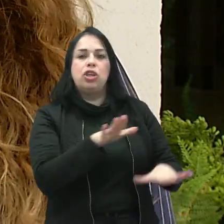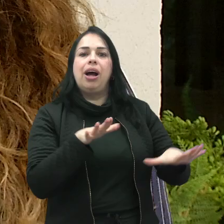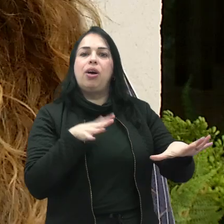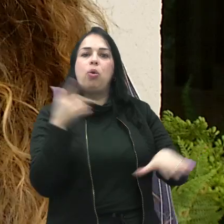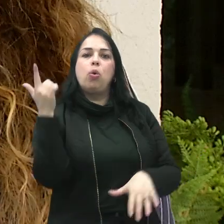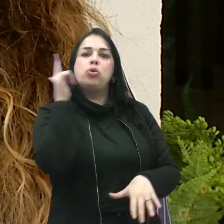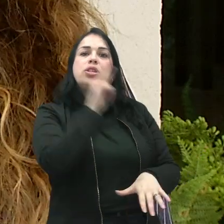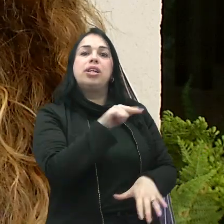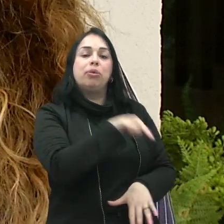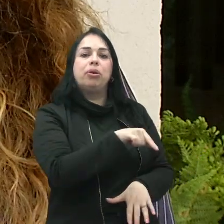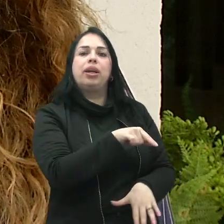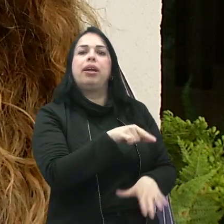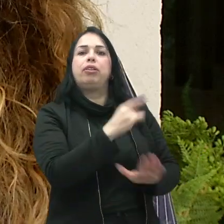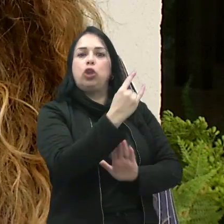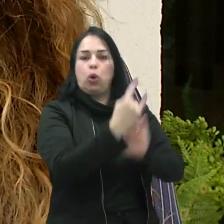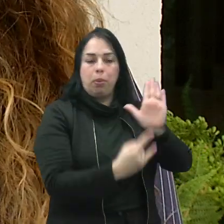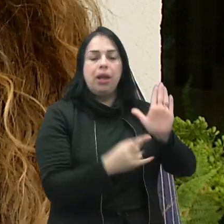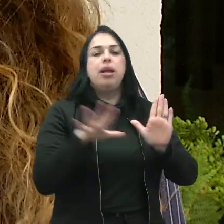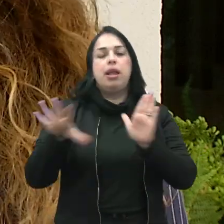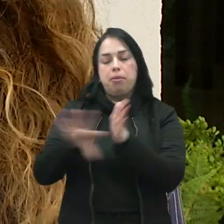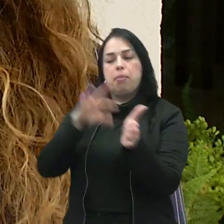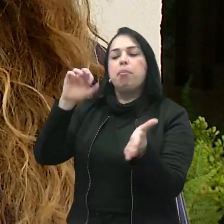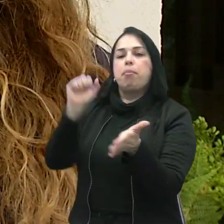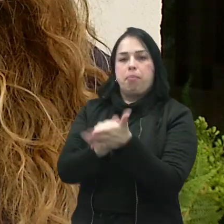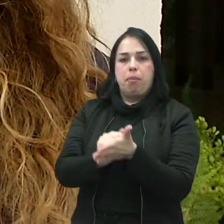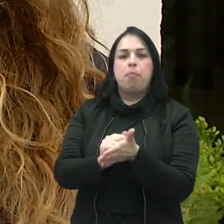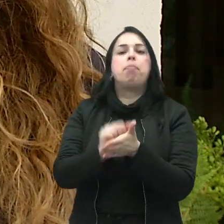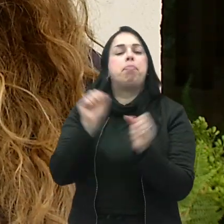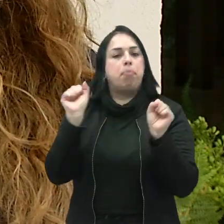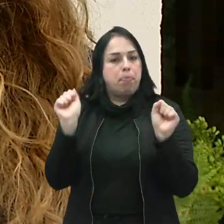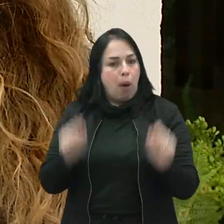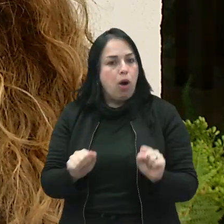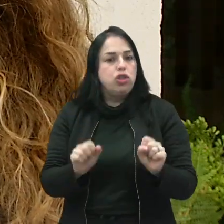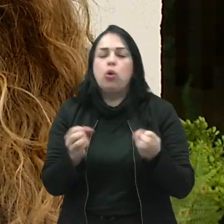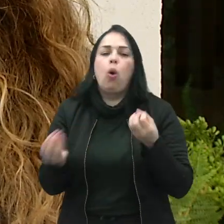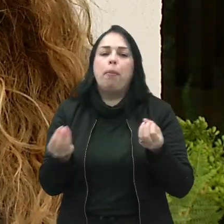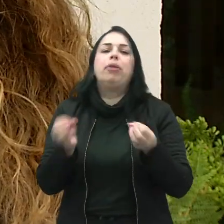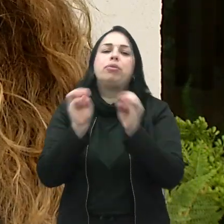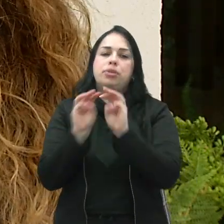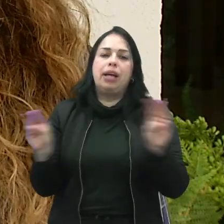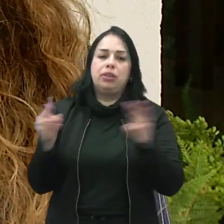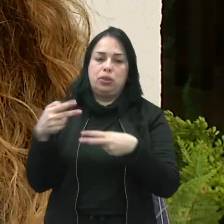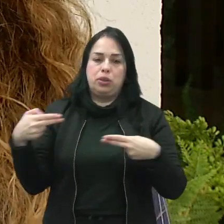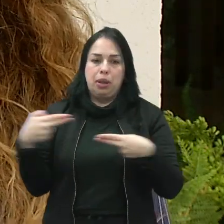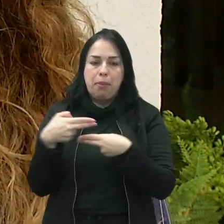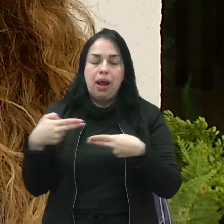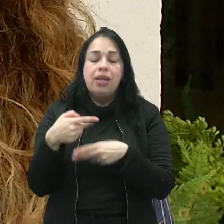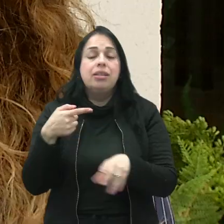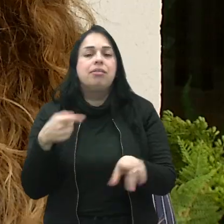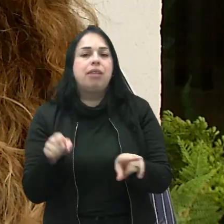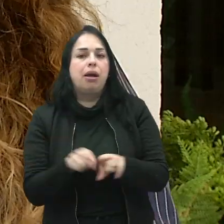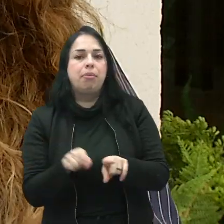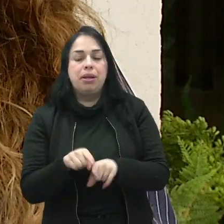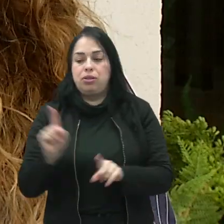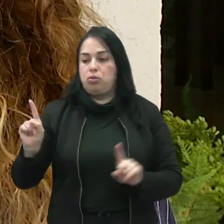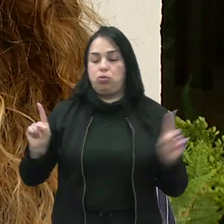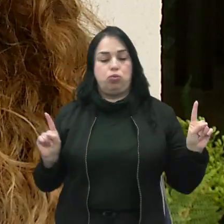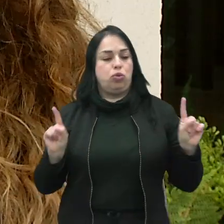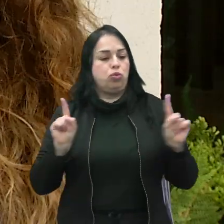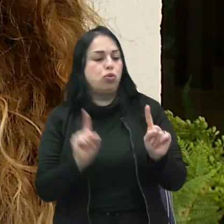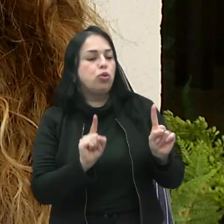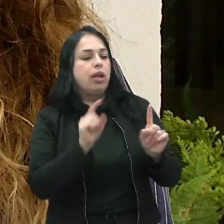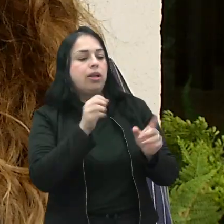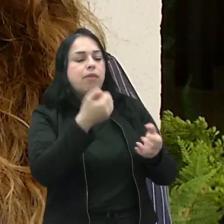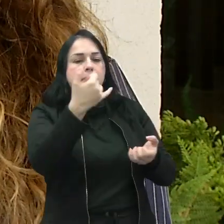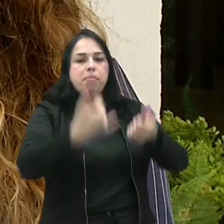produtor sendo formalizado, ele pode se inscrever para participar no site do Sebrae. E ali, junto com